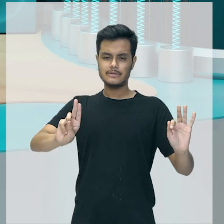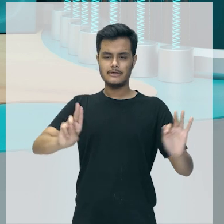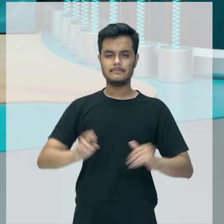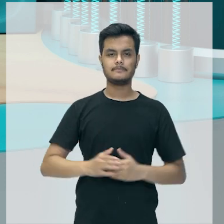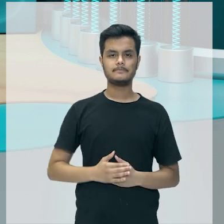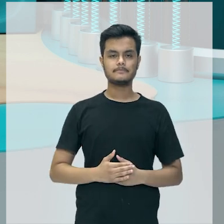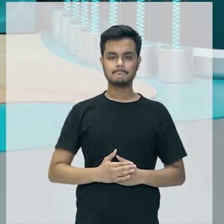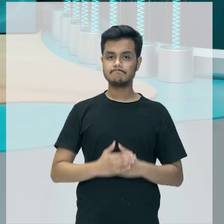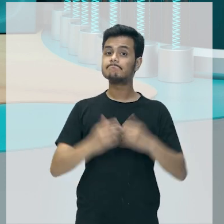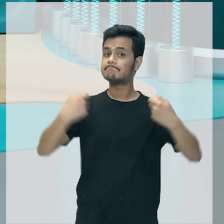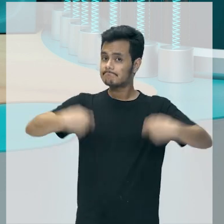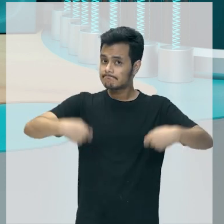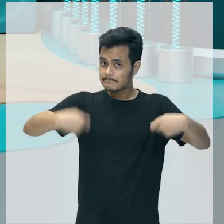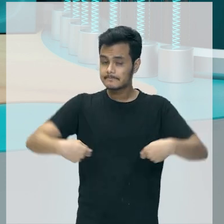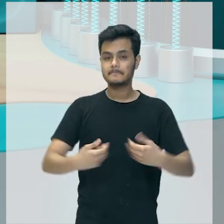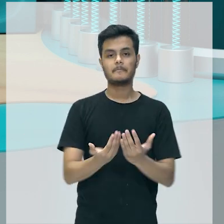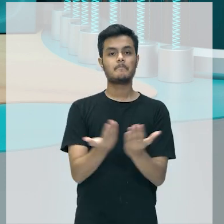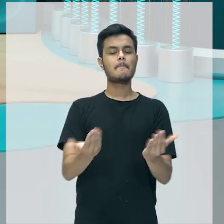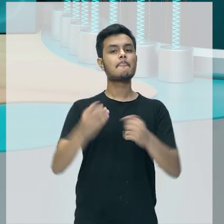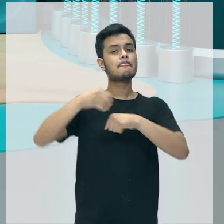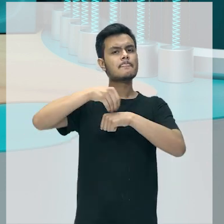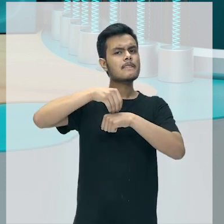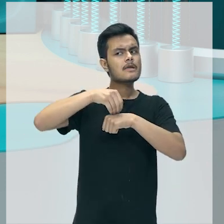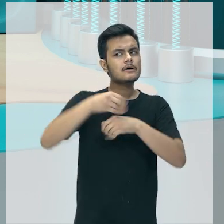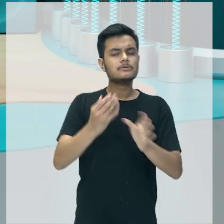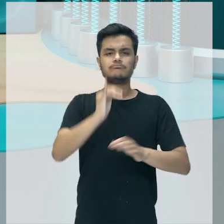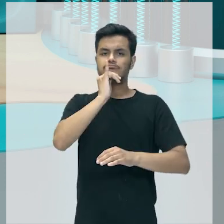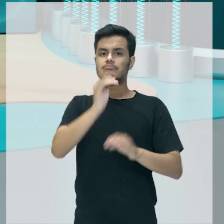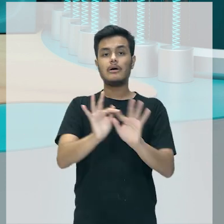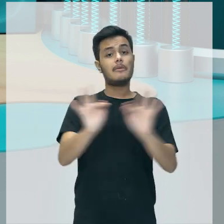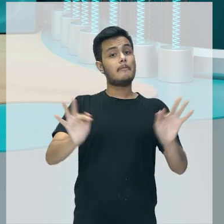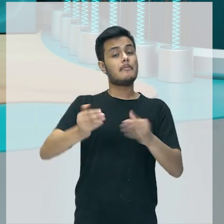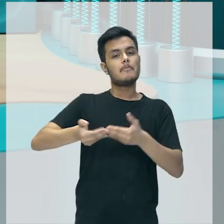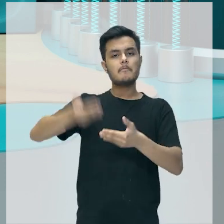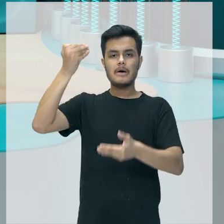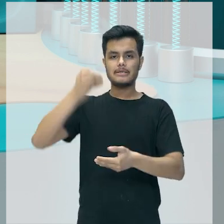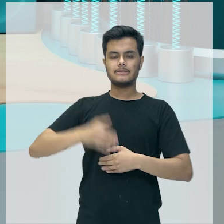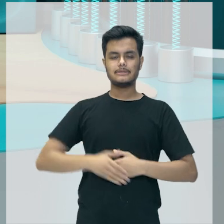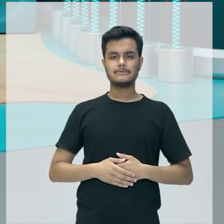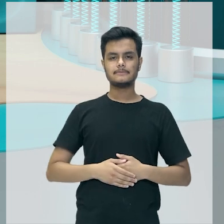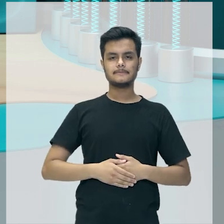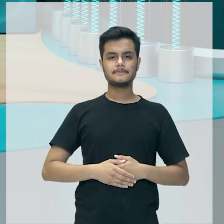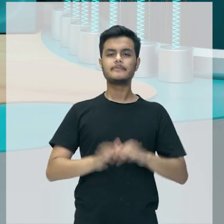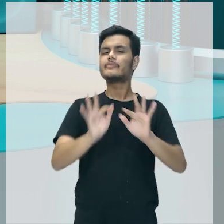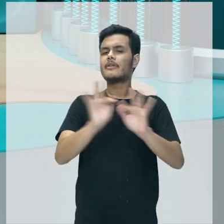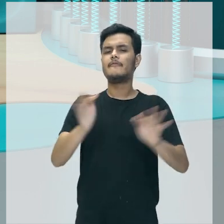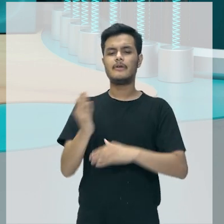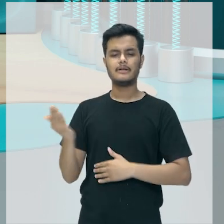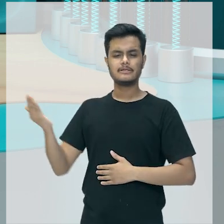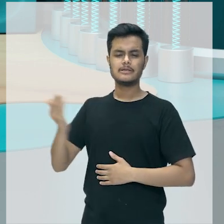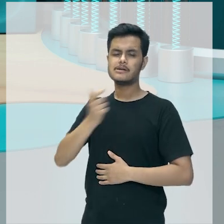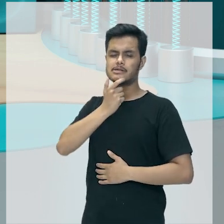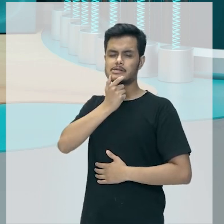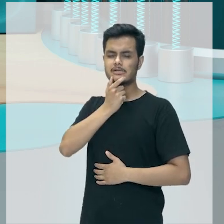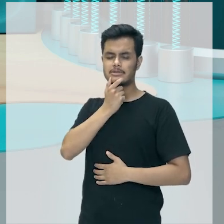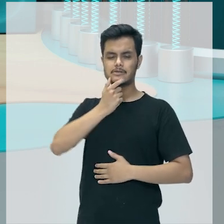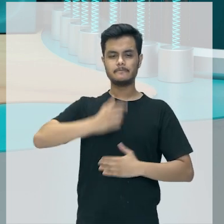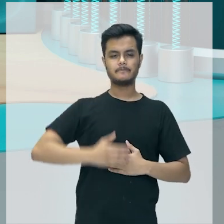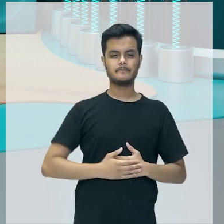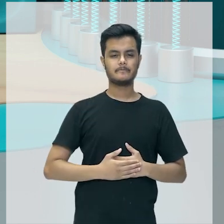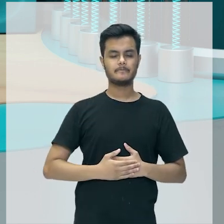ele é necessário ali. E ele indica o passado, tá bom? Então, did he discuss how to build intelligent